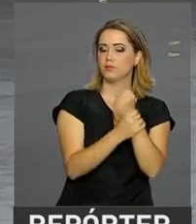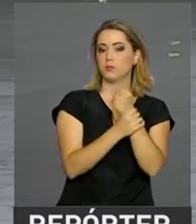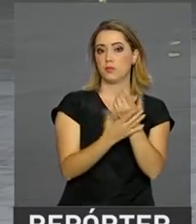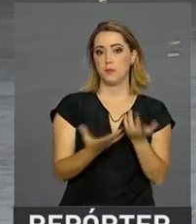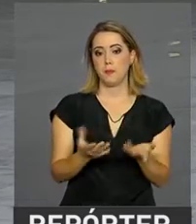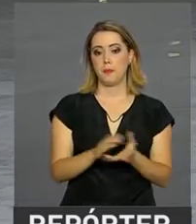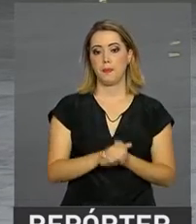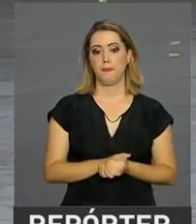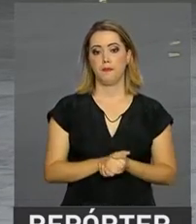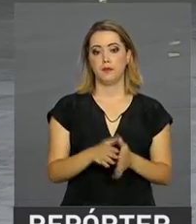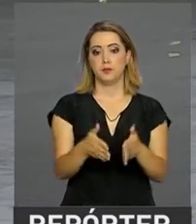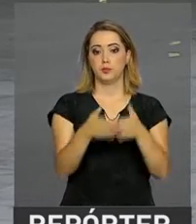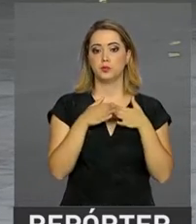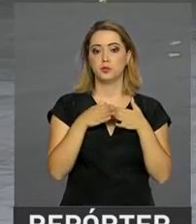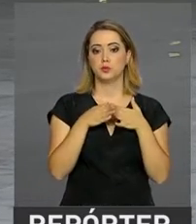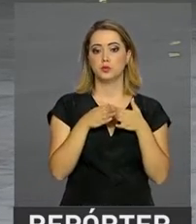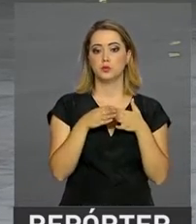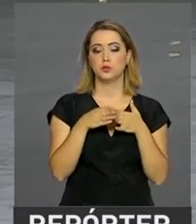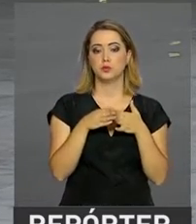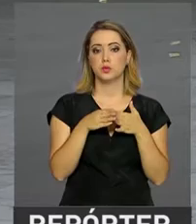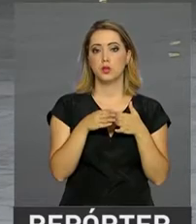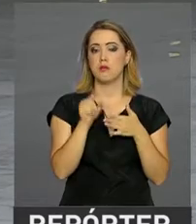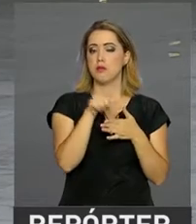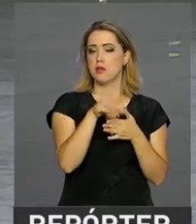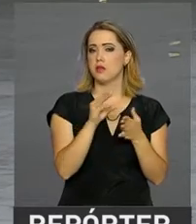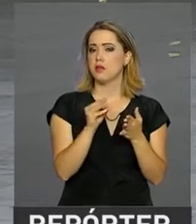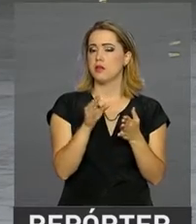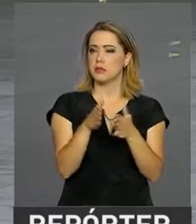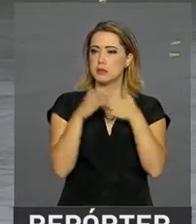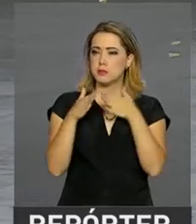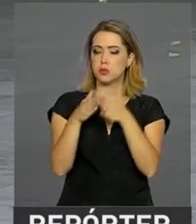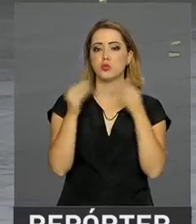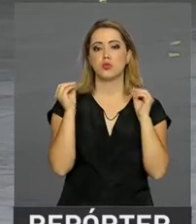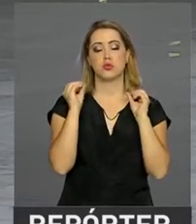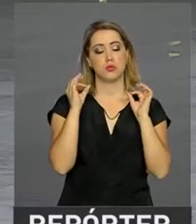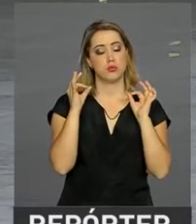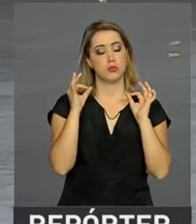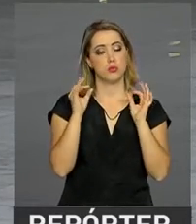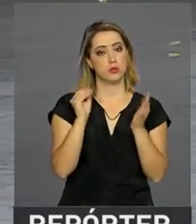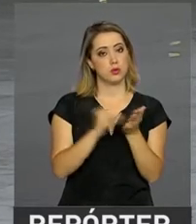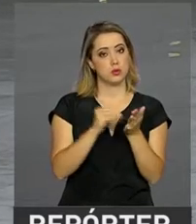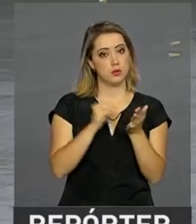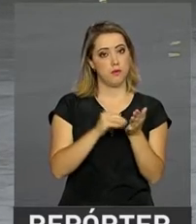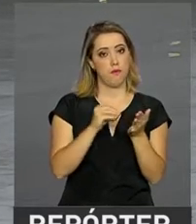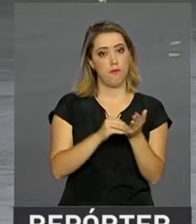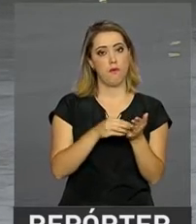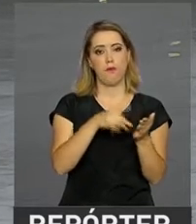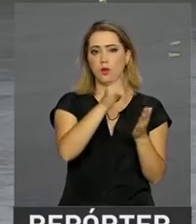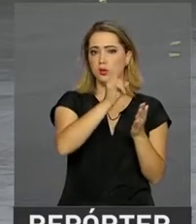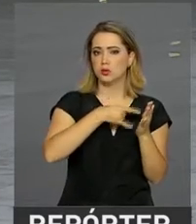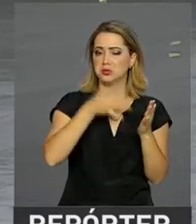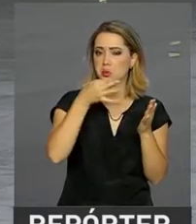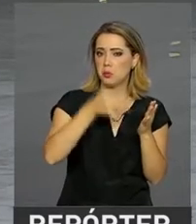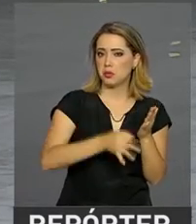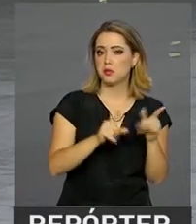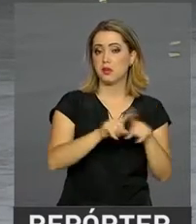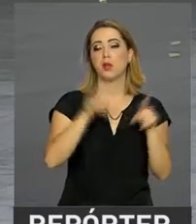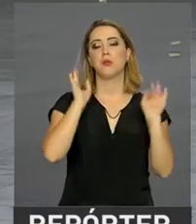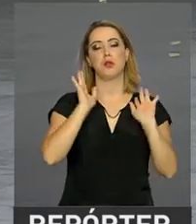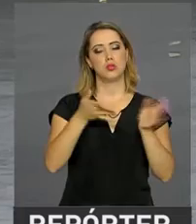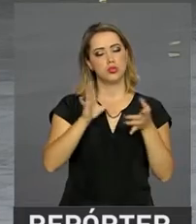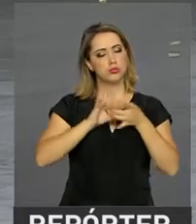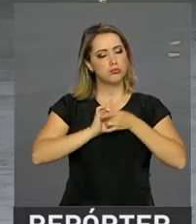perdão o pedido ainda os esses pedidos ainda não foram oficializados mas já está autorizados pelo ministro da justiça e da cidadania